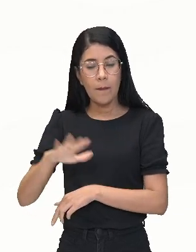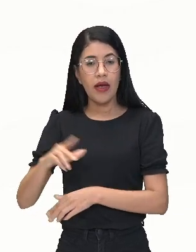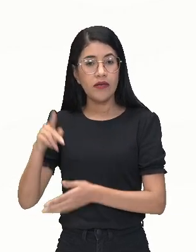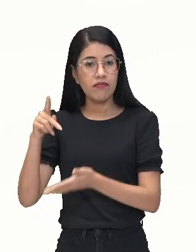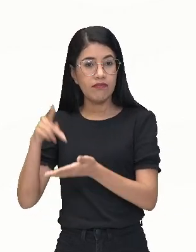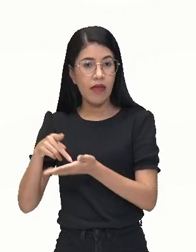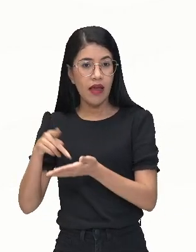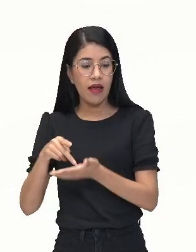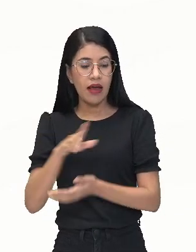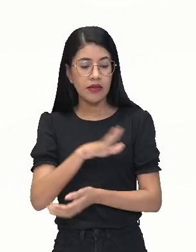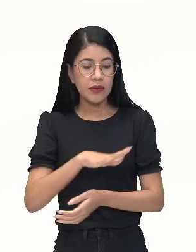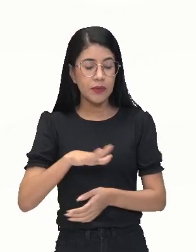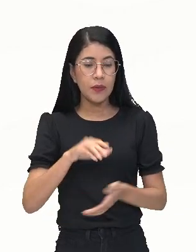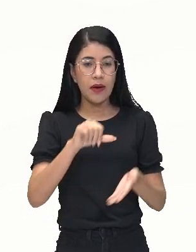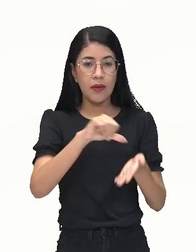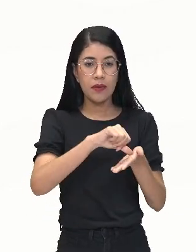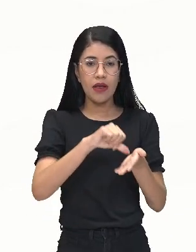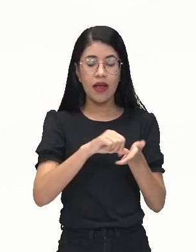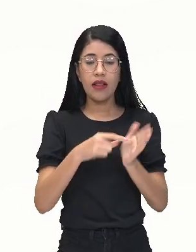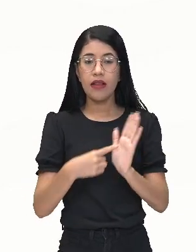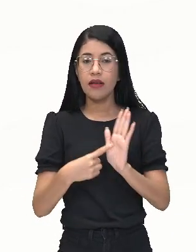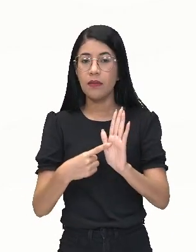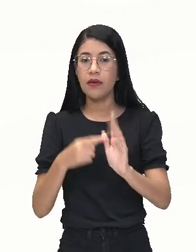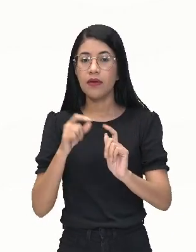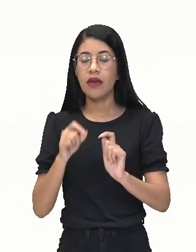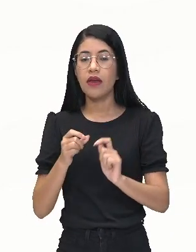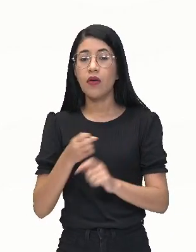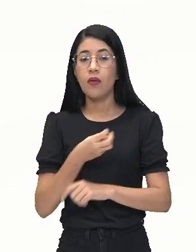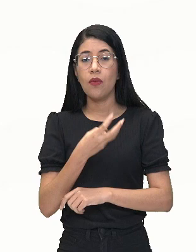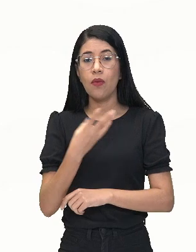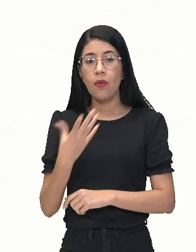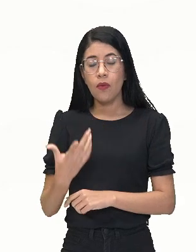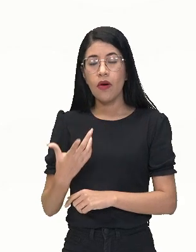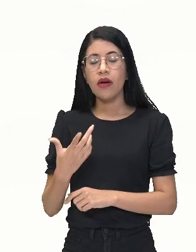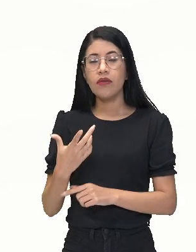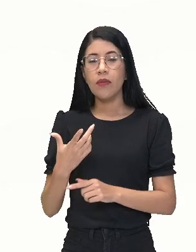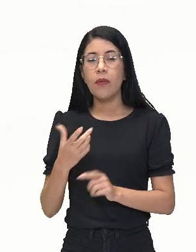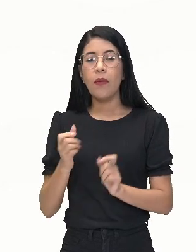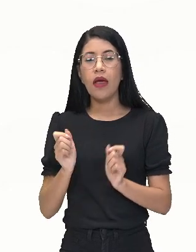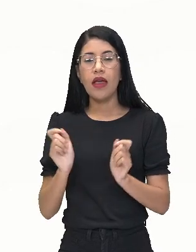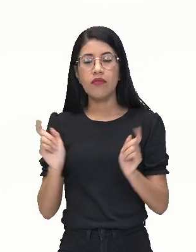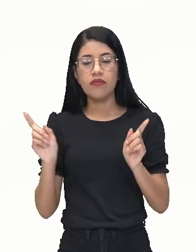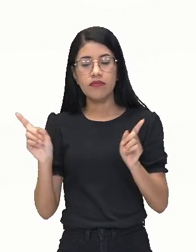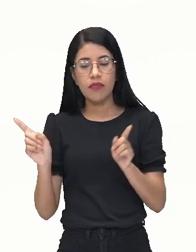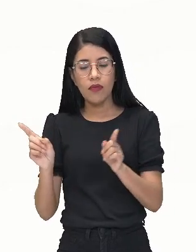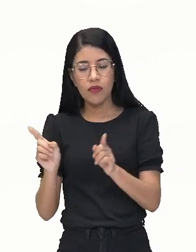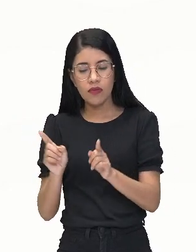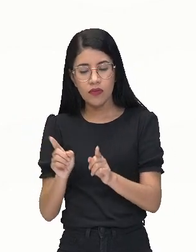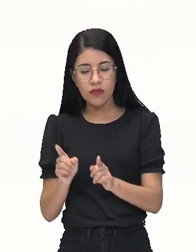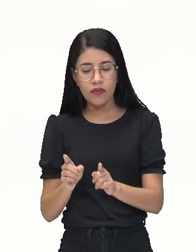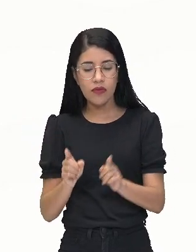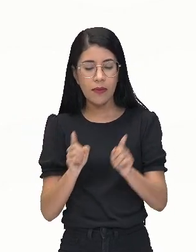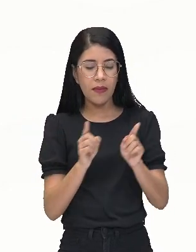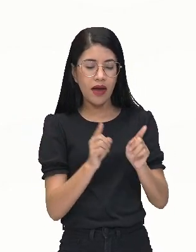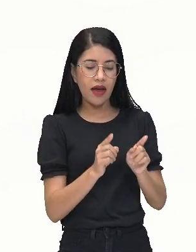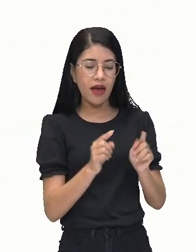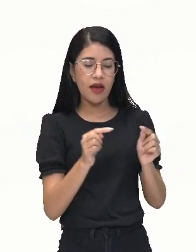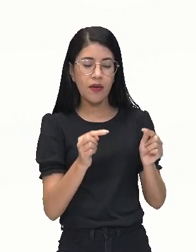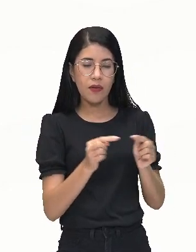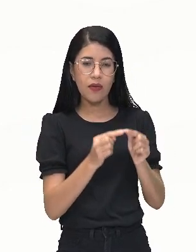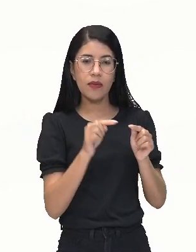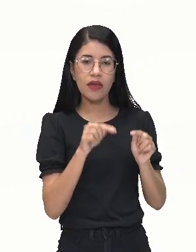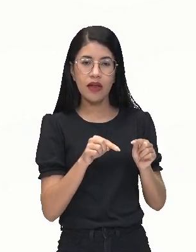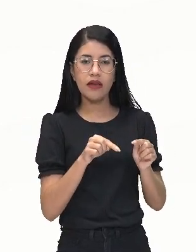no mapa. Ela indica a quantidade de vezes que uma área teve que ser reduzida para caber no